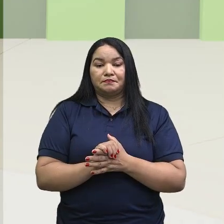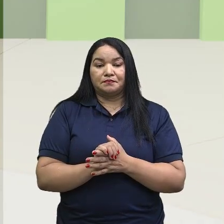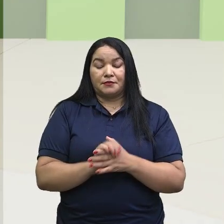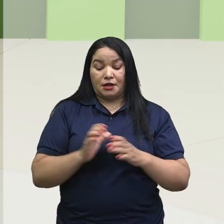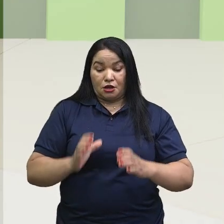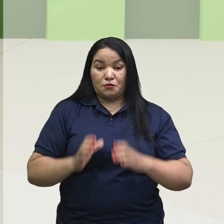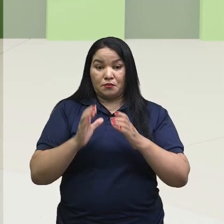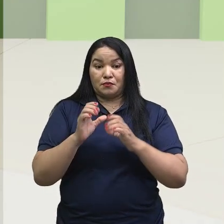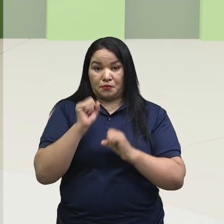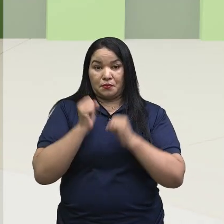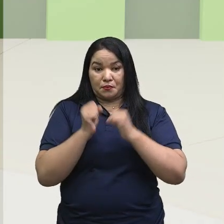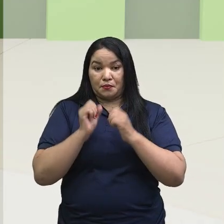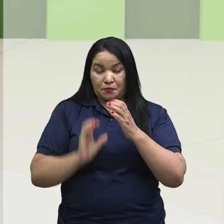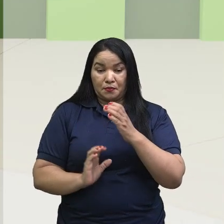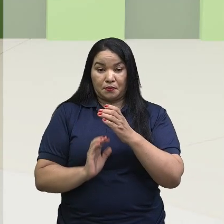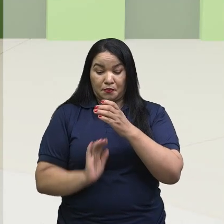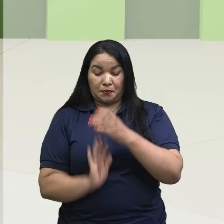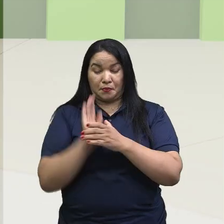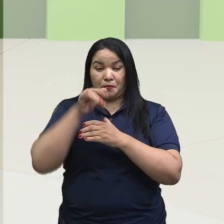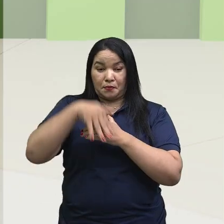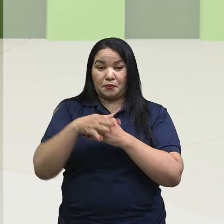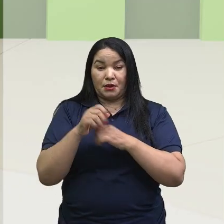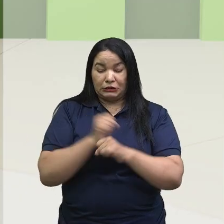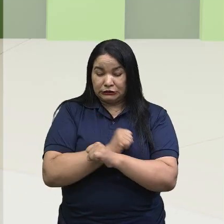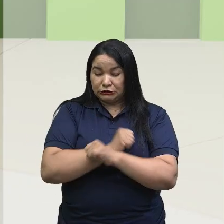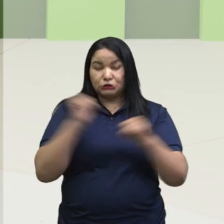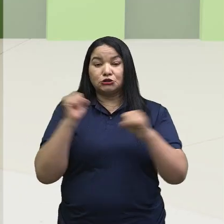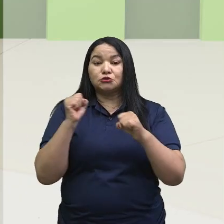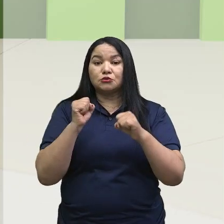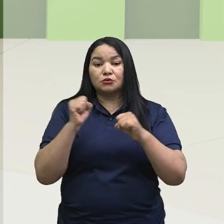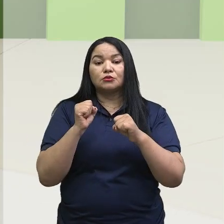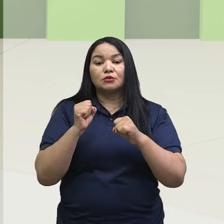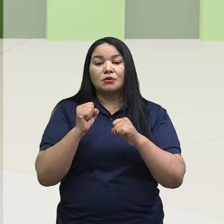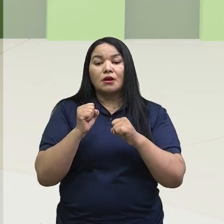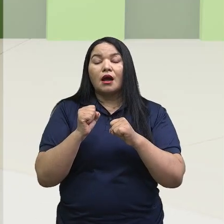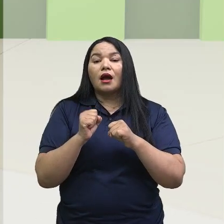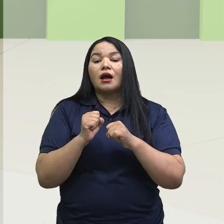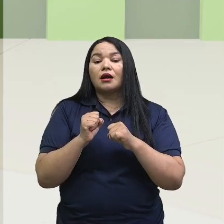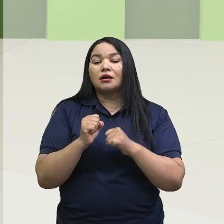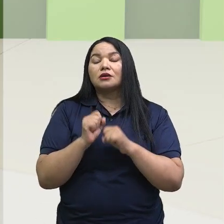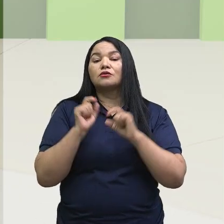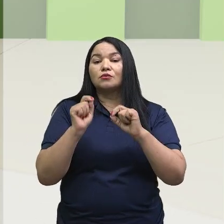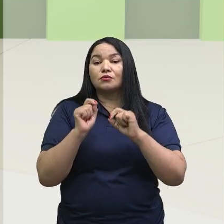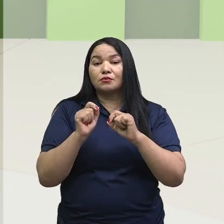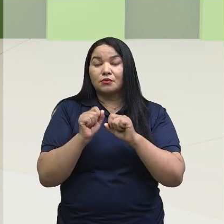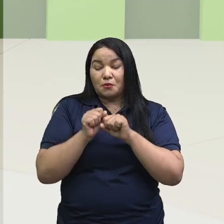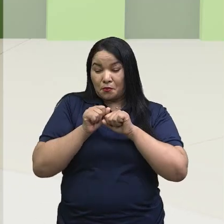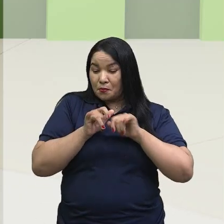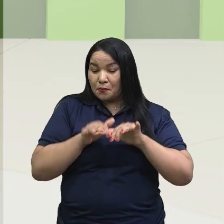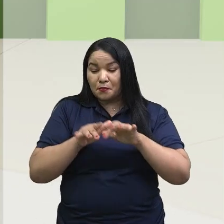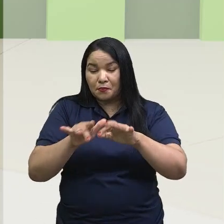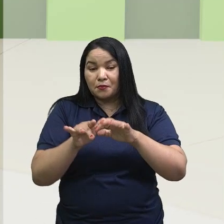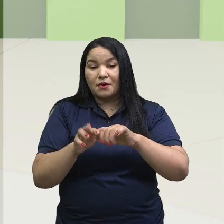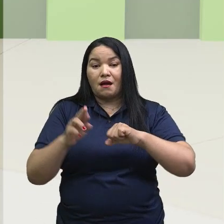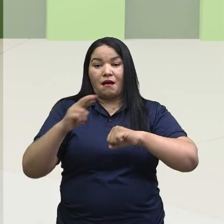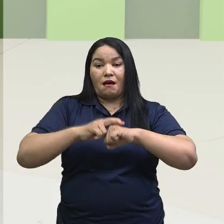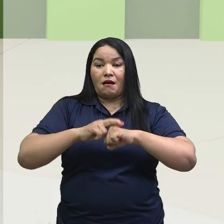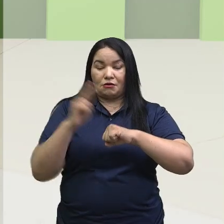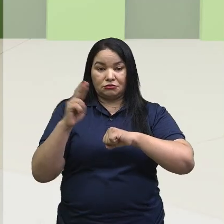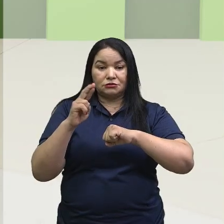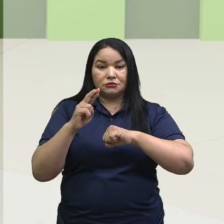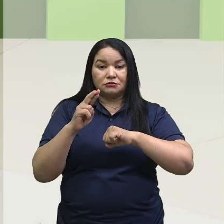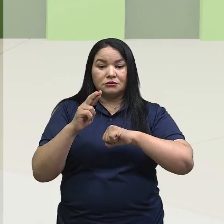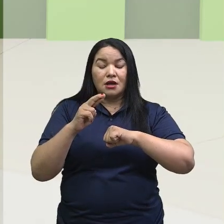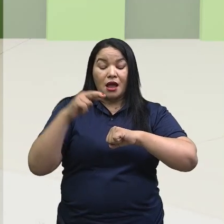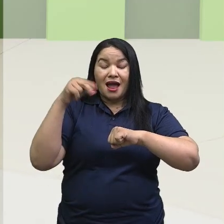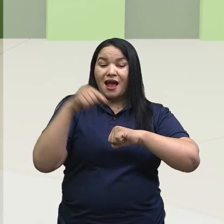usina estourou, e você viu agora há pouco que nós temos ali, né, compostos radioativos, essa